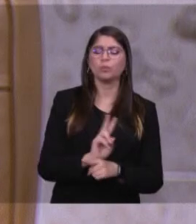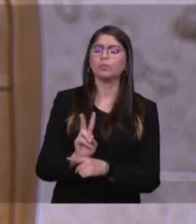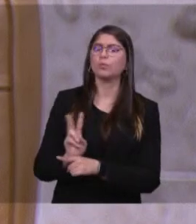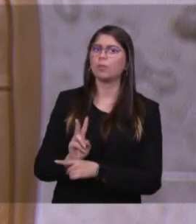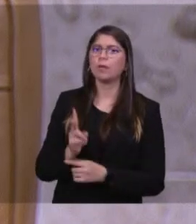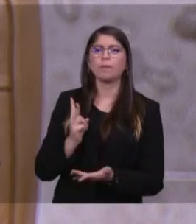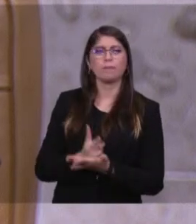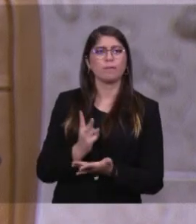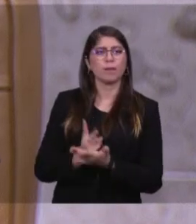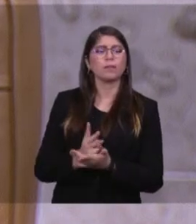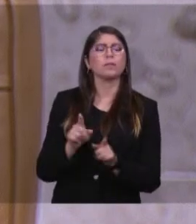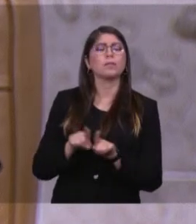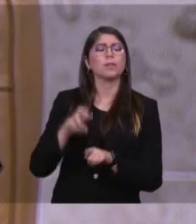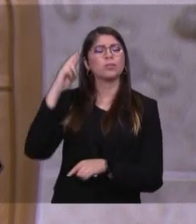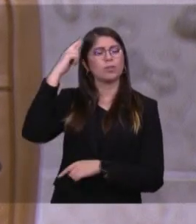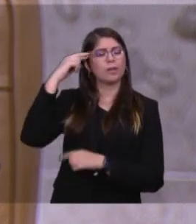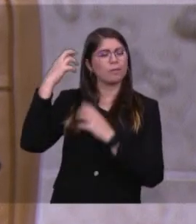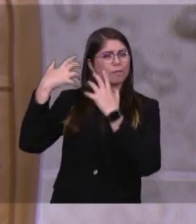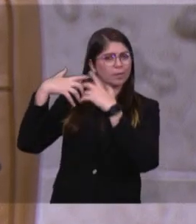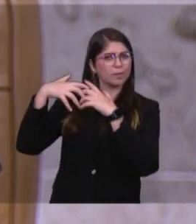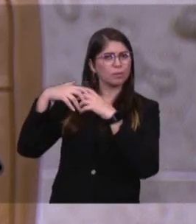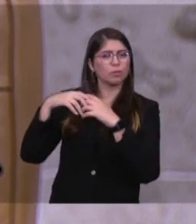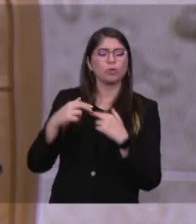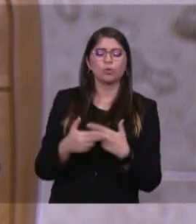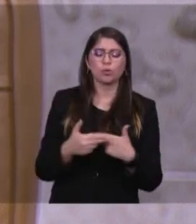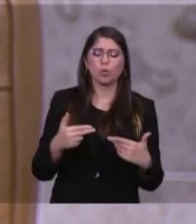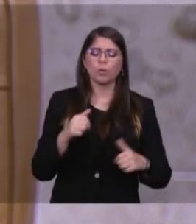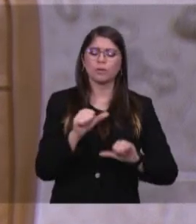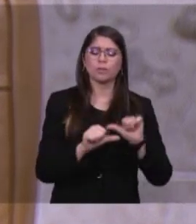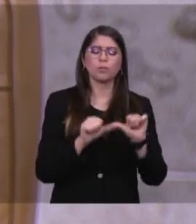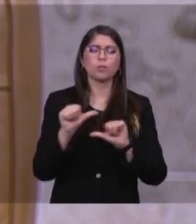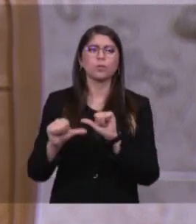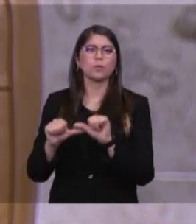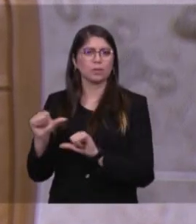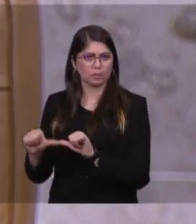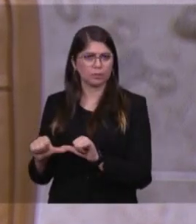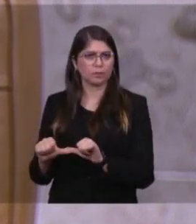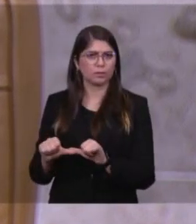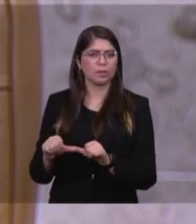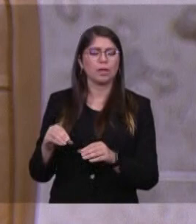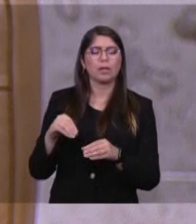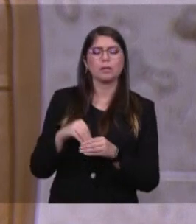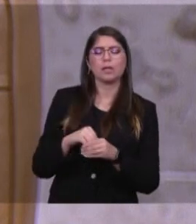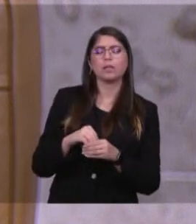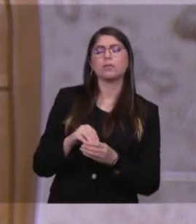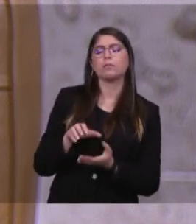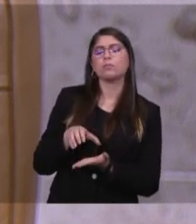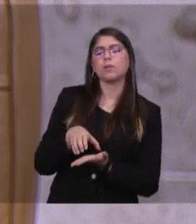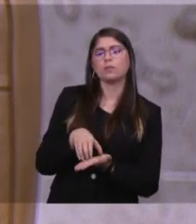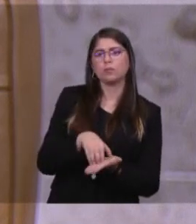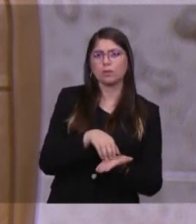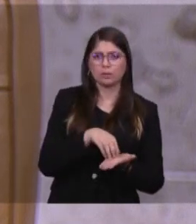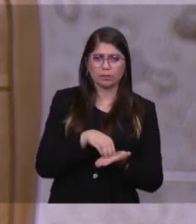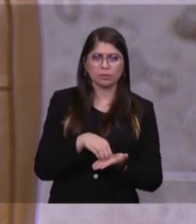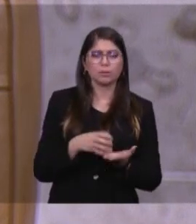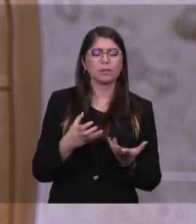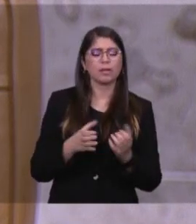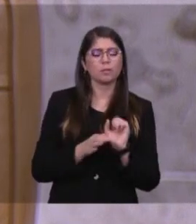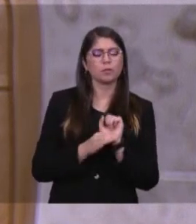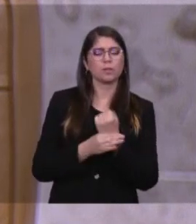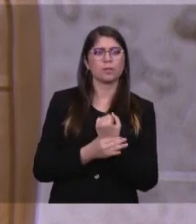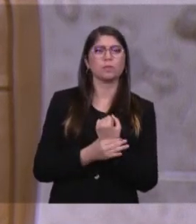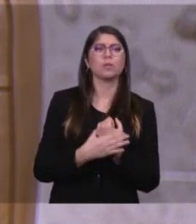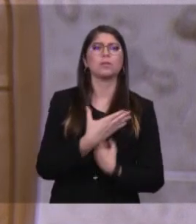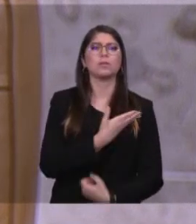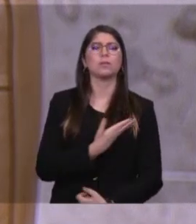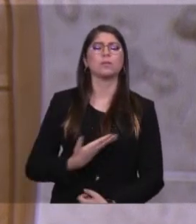e reflexão sobre mudanças necessárias em procedimentos organizacionais para construir uma segurança